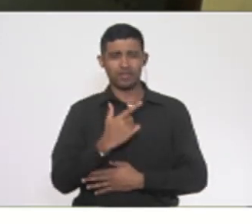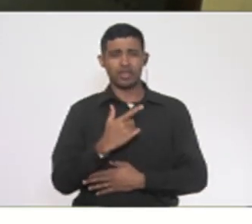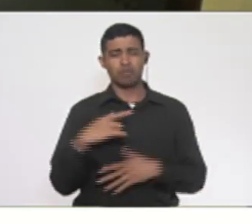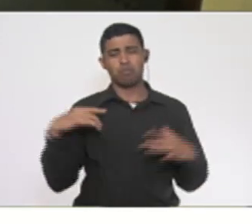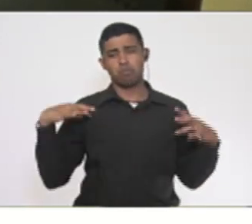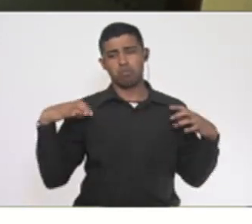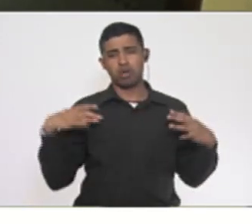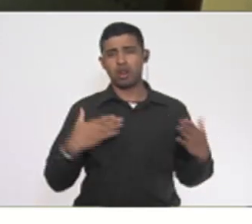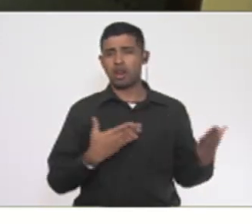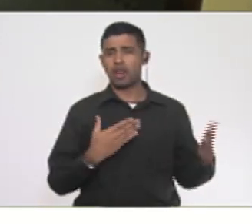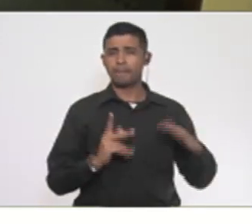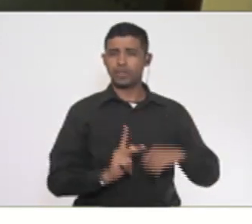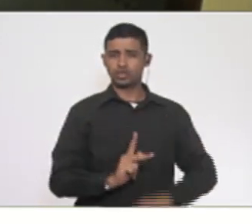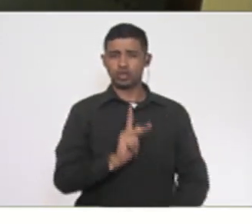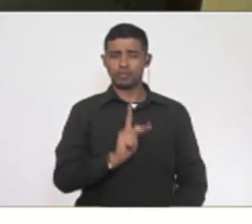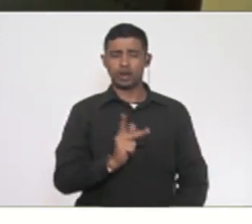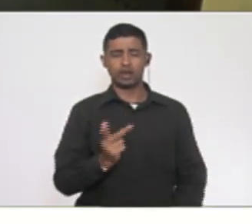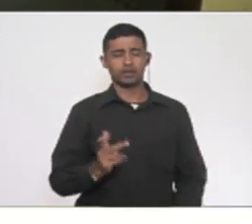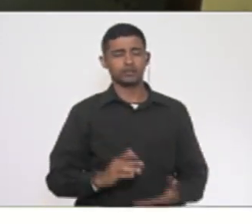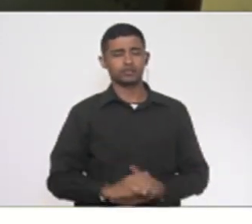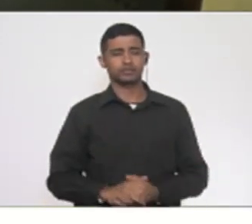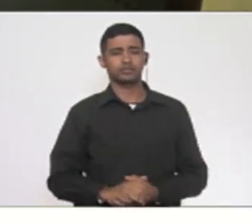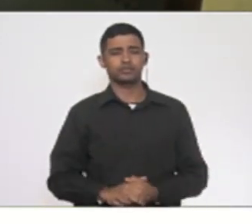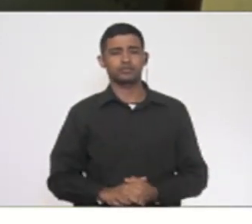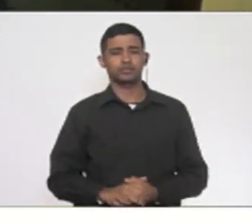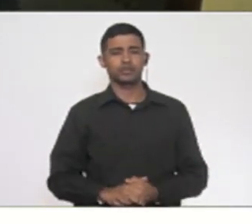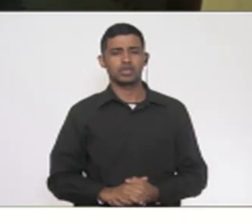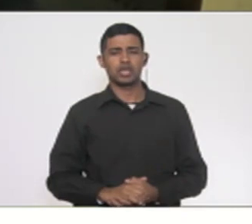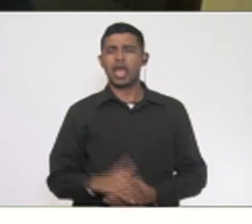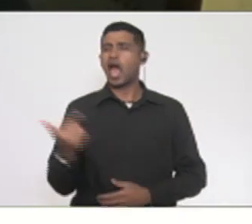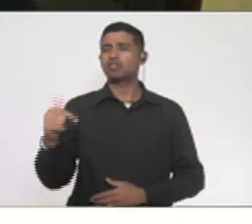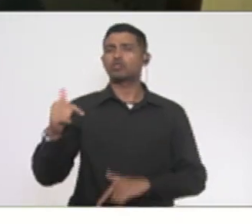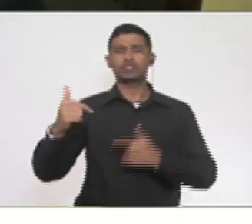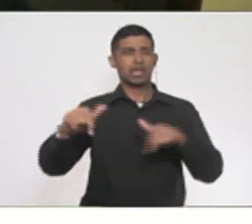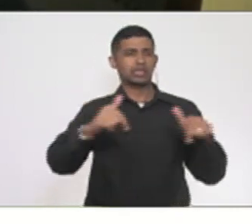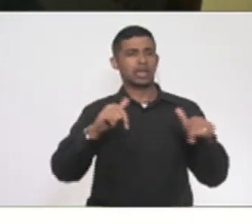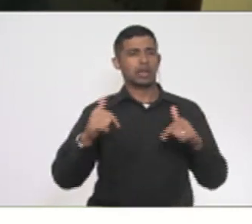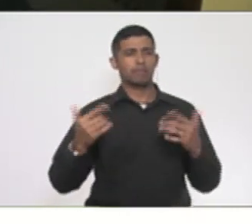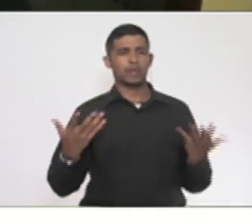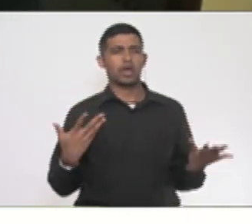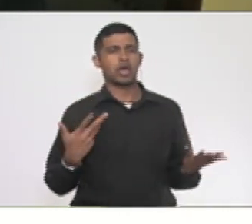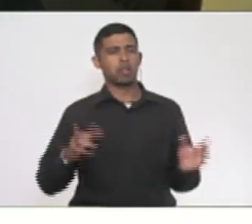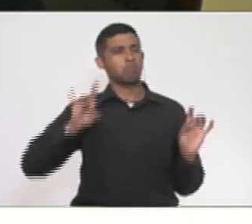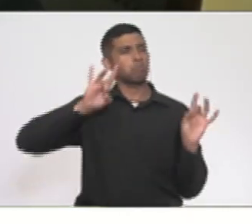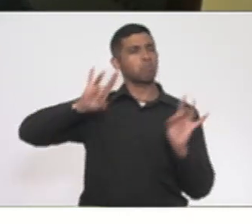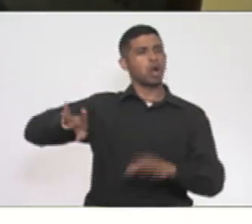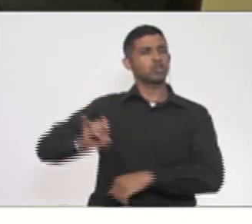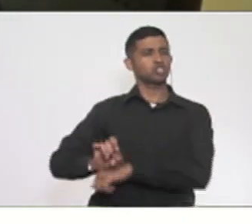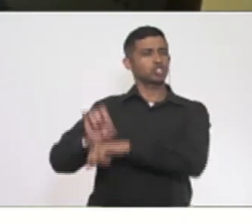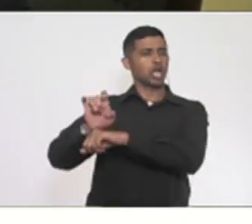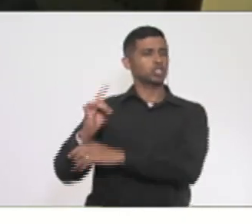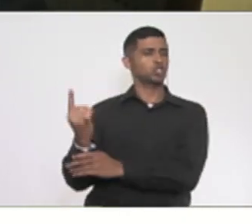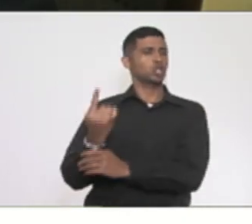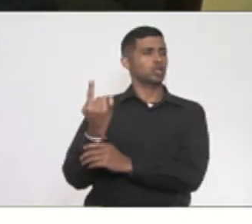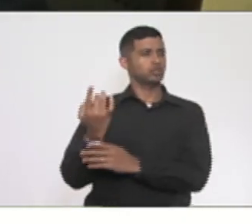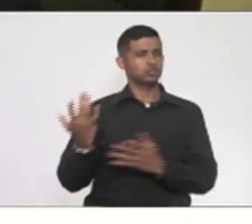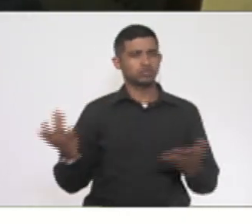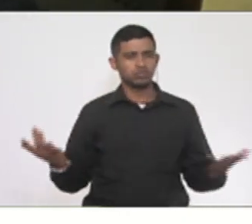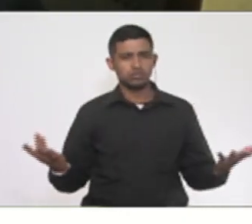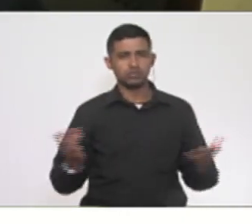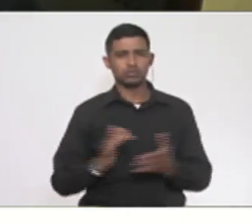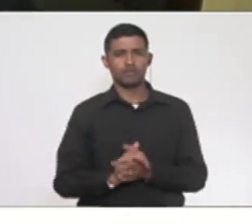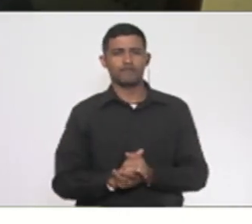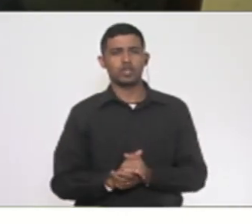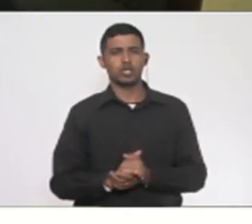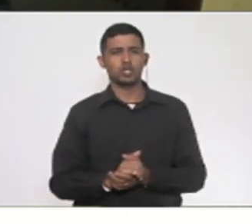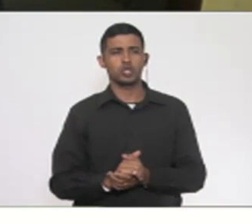a Petrobras, né? No sentido de não se ter mais trabalho e deixar o mercado andar por si só, você equaliza os